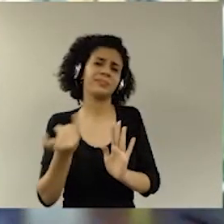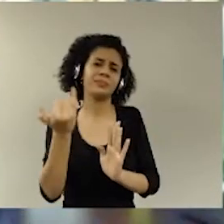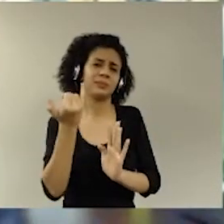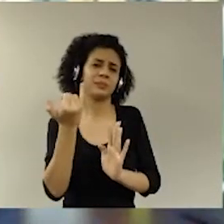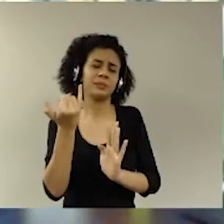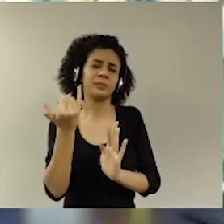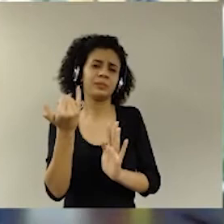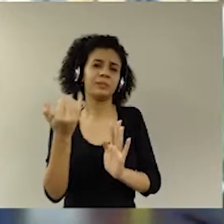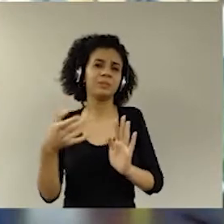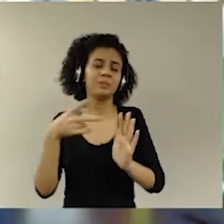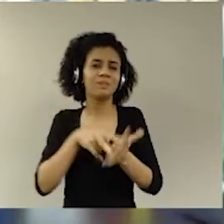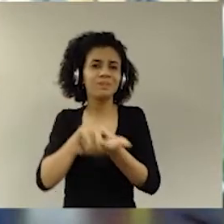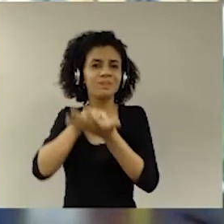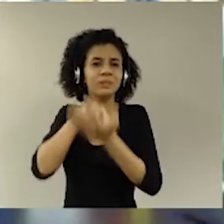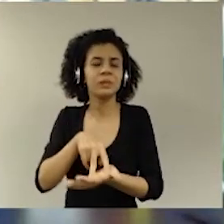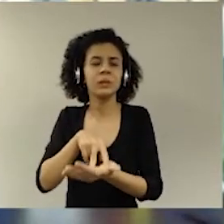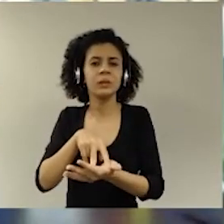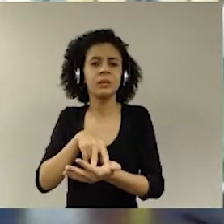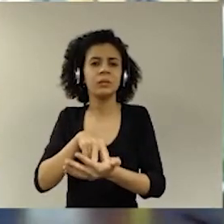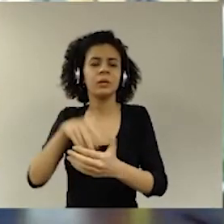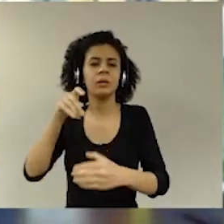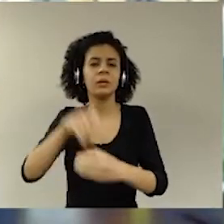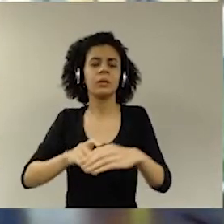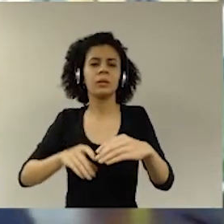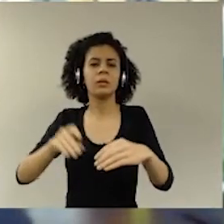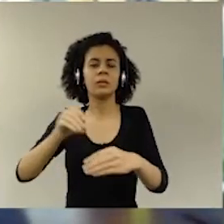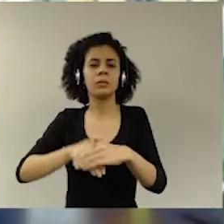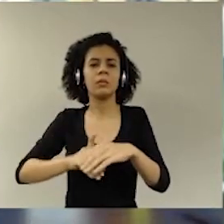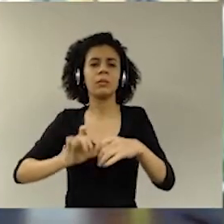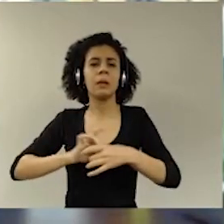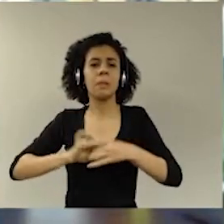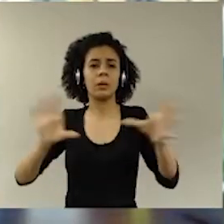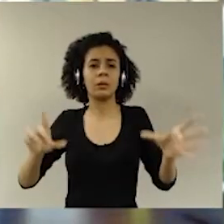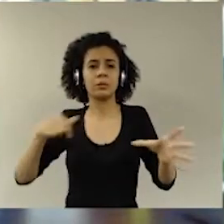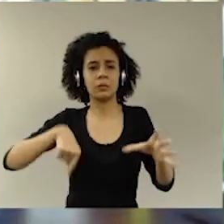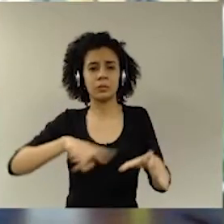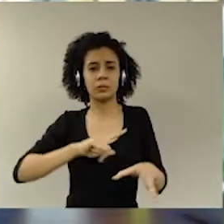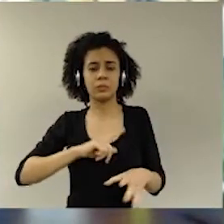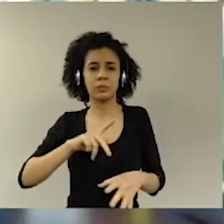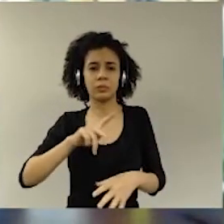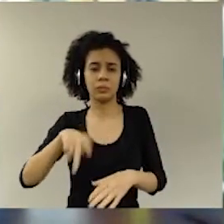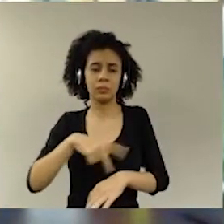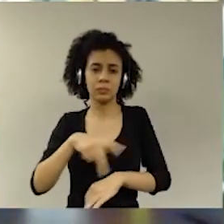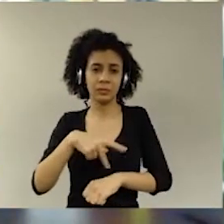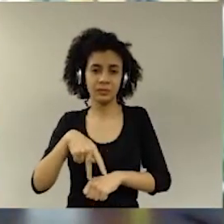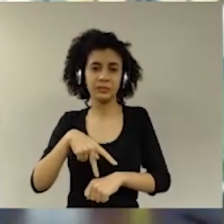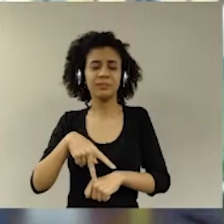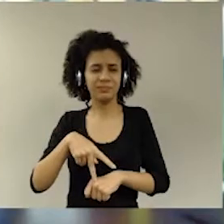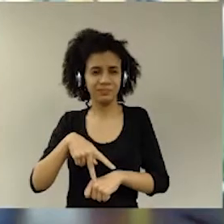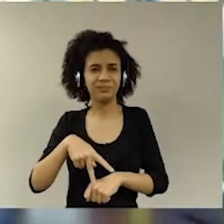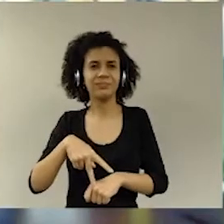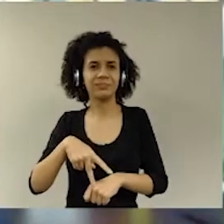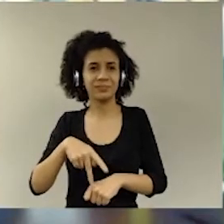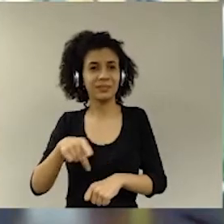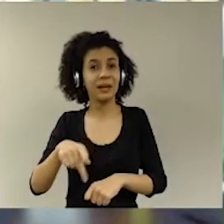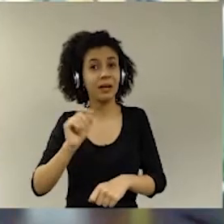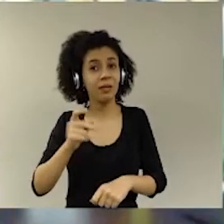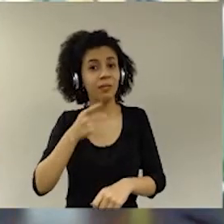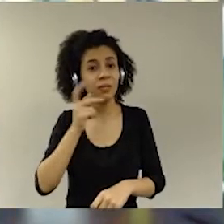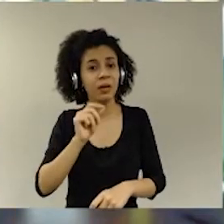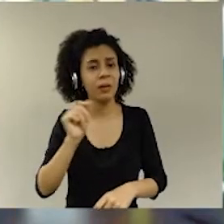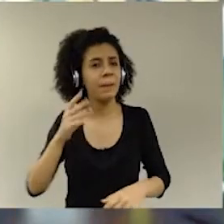na consolidação da democracia no nosso país. Isso era a